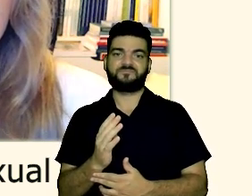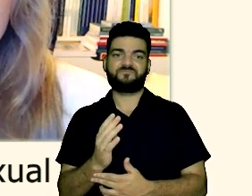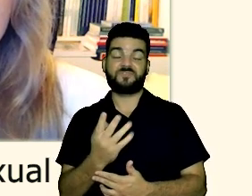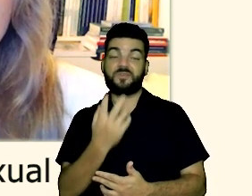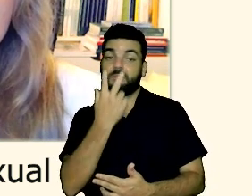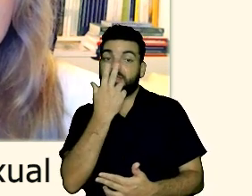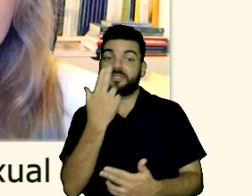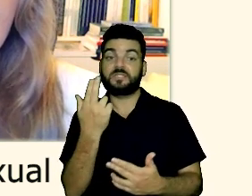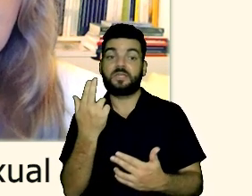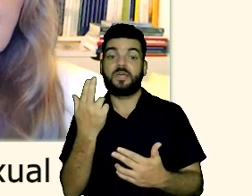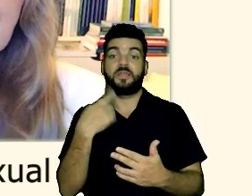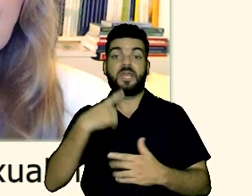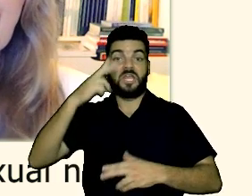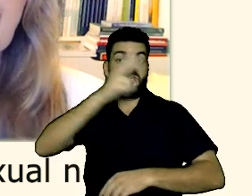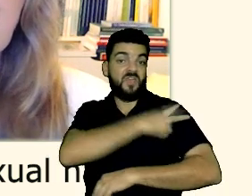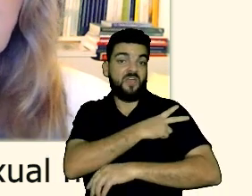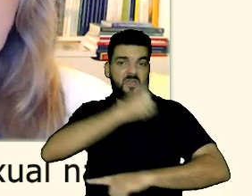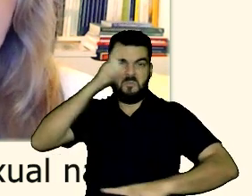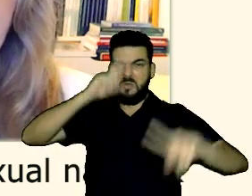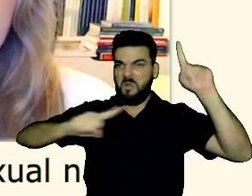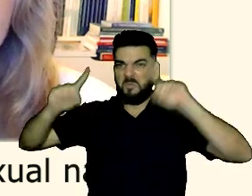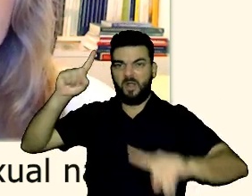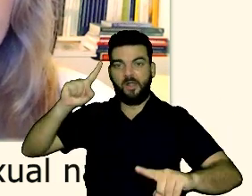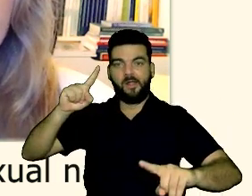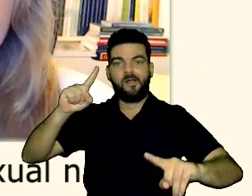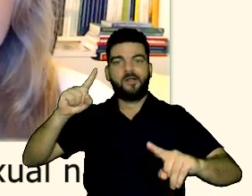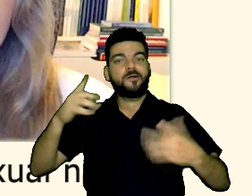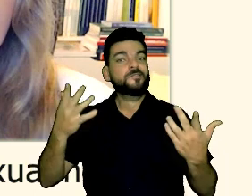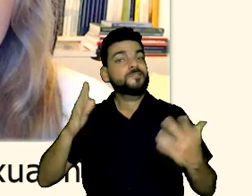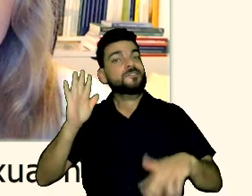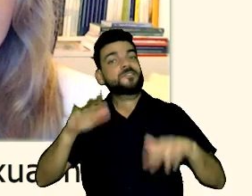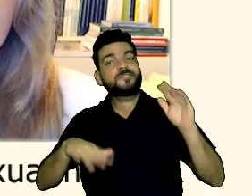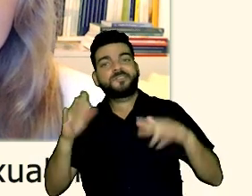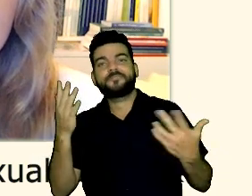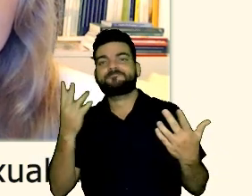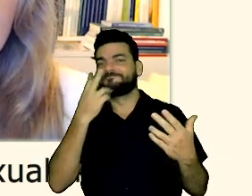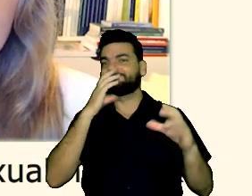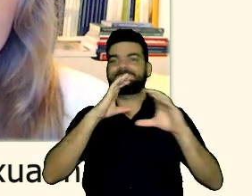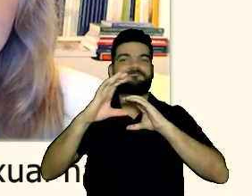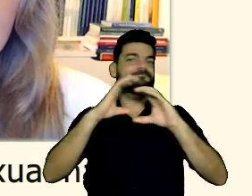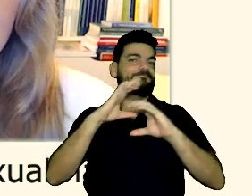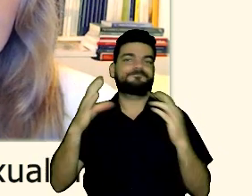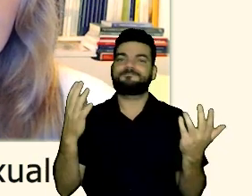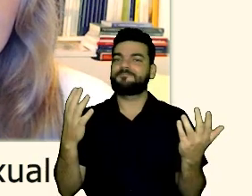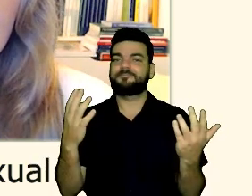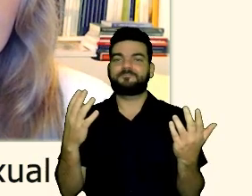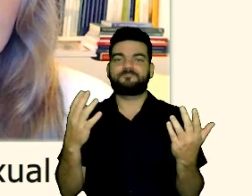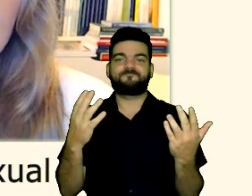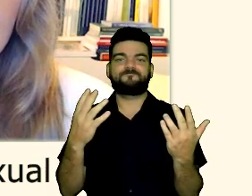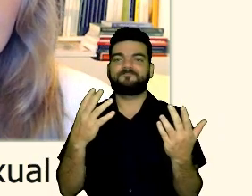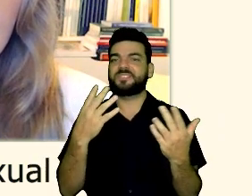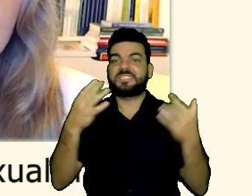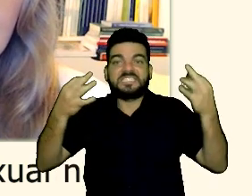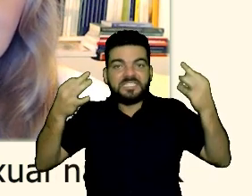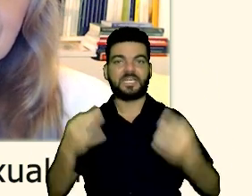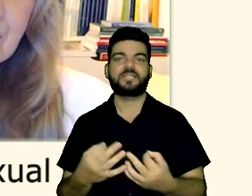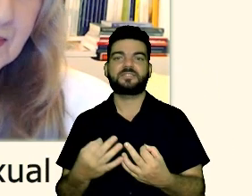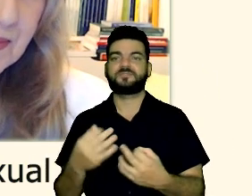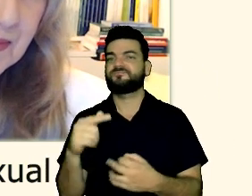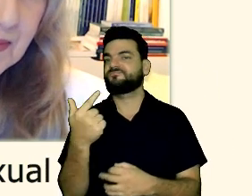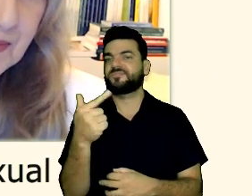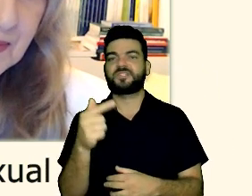das vezes, uma comunicação não seja realizada da maneira adequada, como ela deveria ser. Eu costumo dizer que há